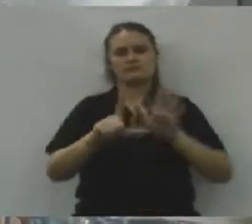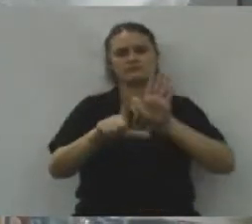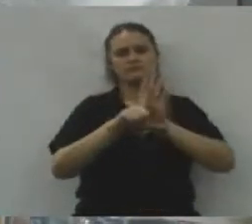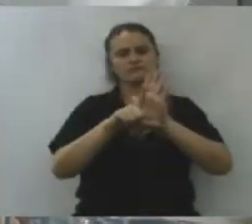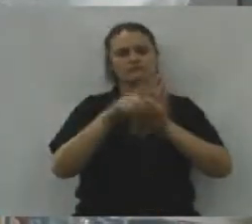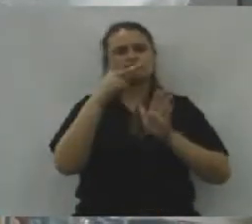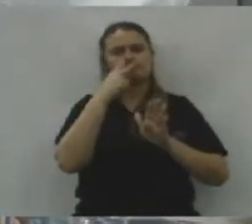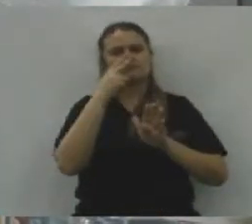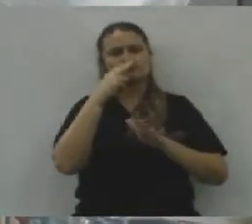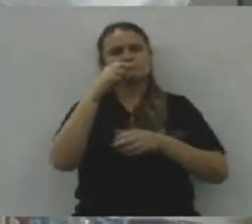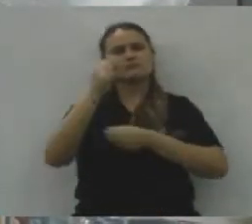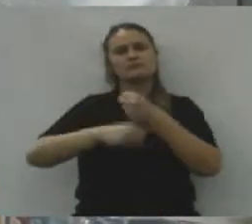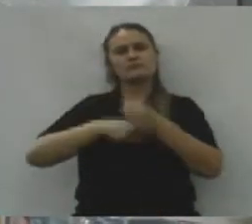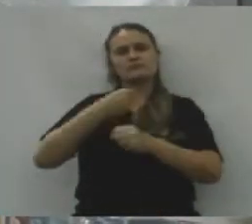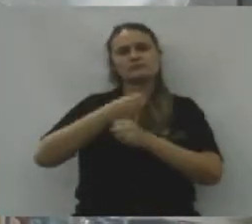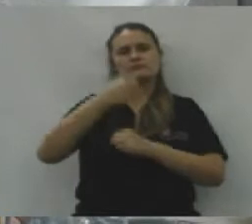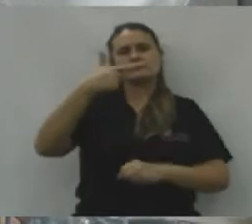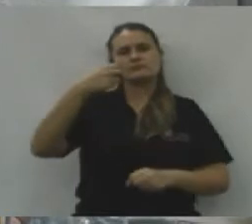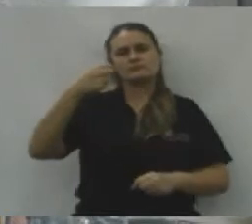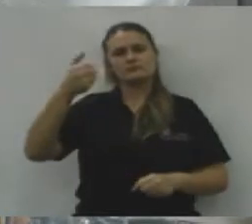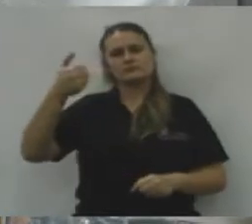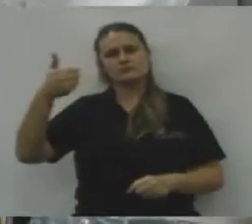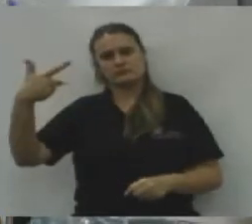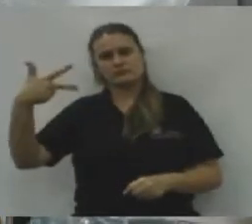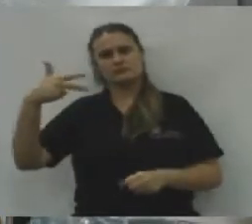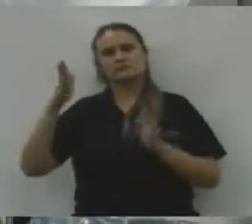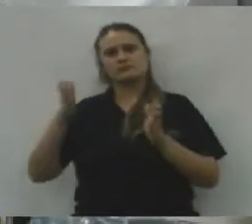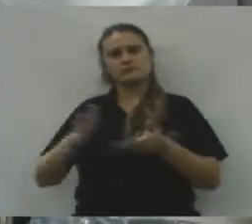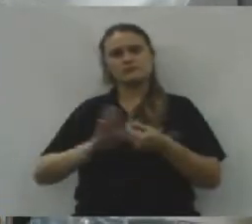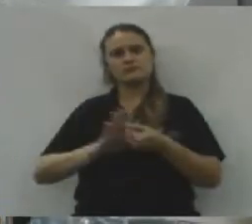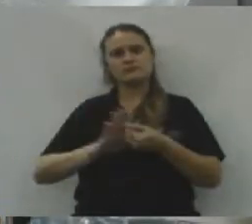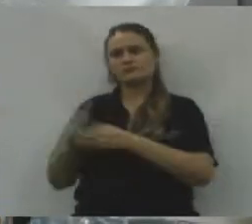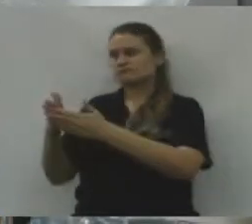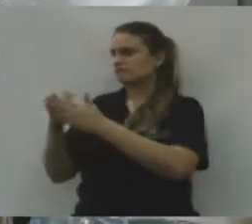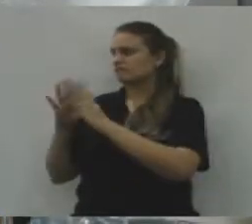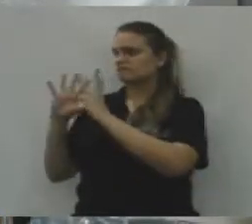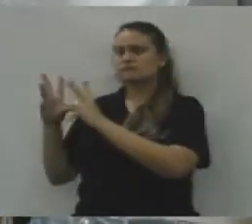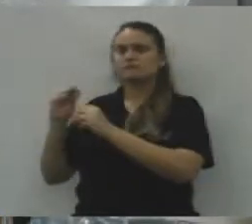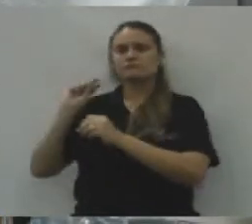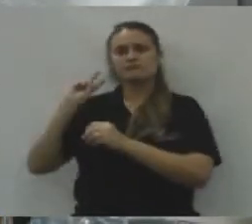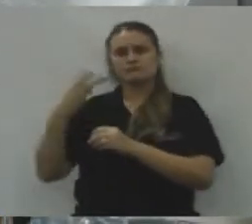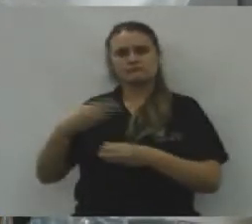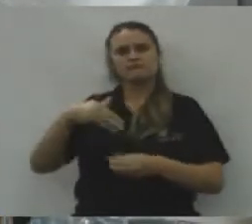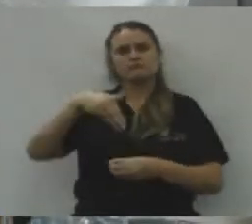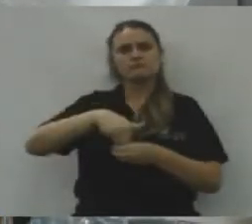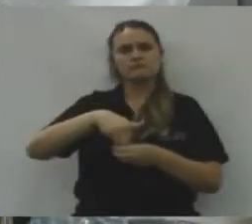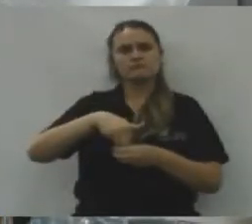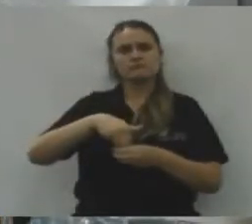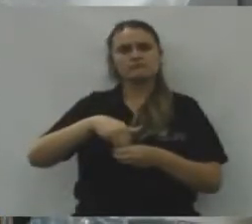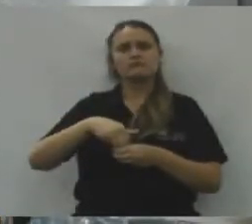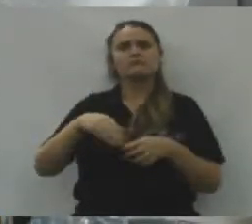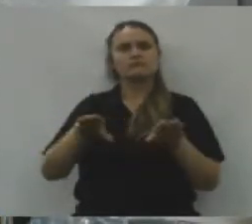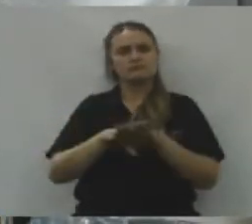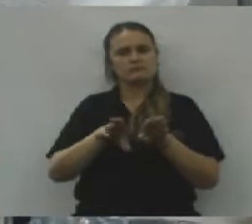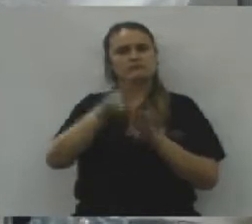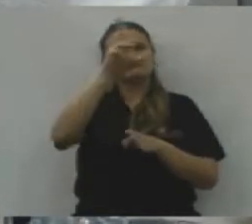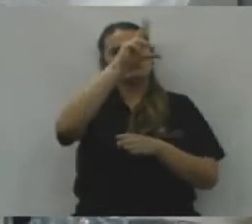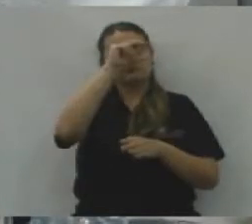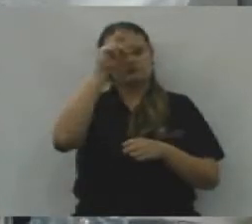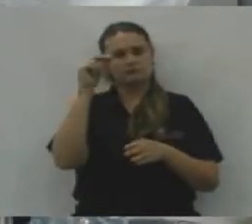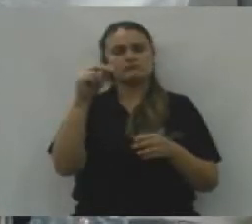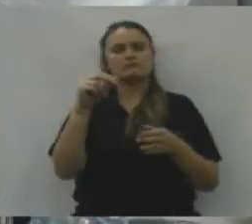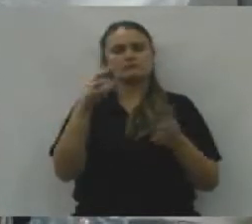desde 2013. Então, na noite de hoje, eu peço que os vereadores votem favorável e que o executivo regulamente a